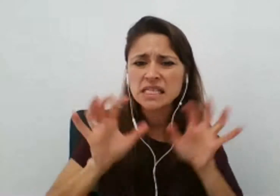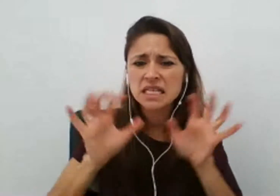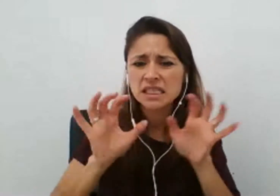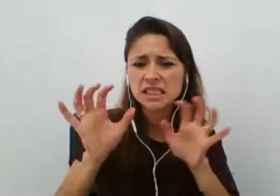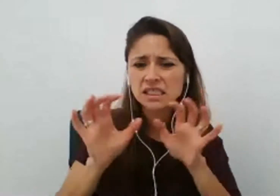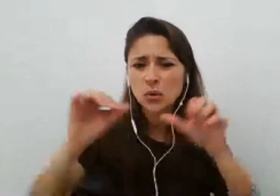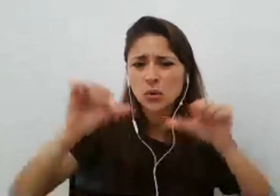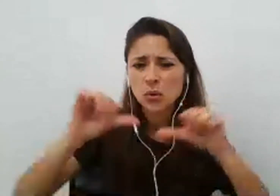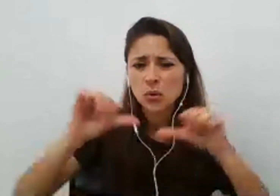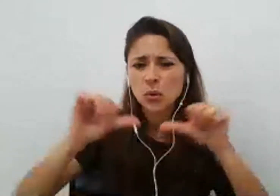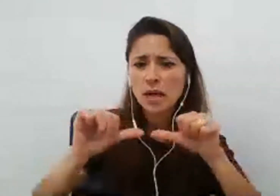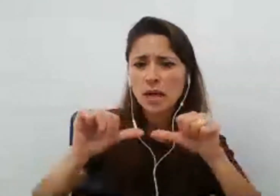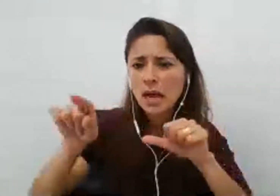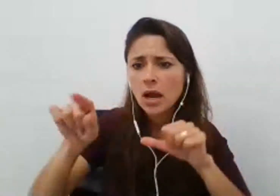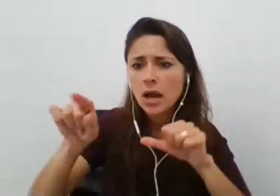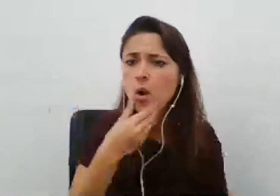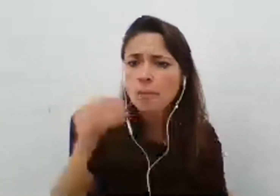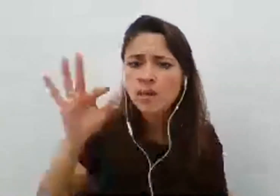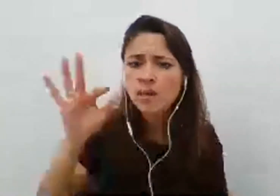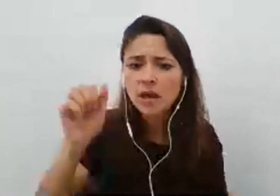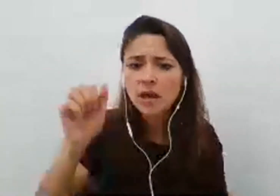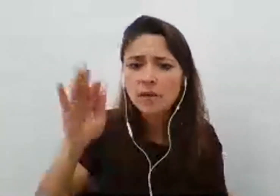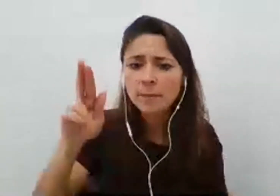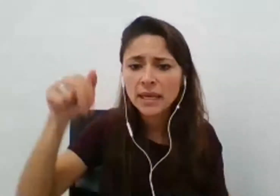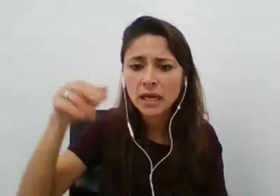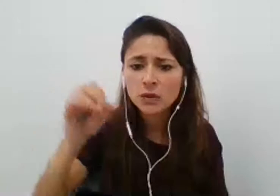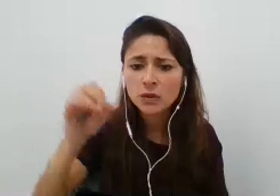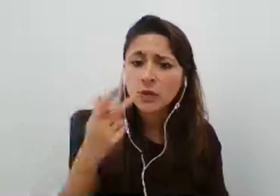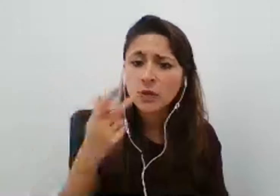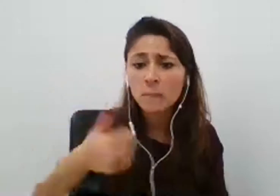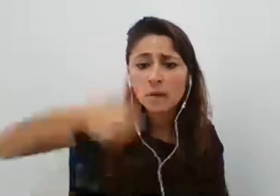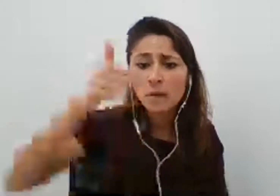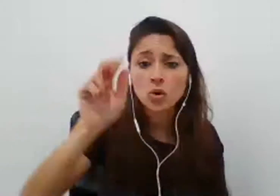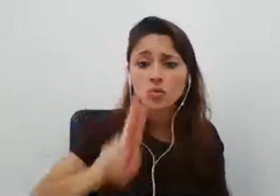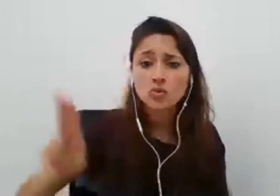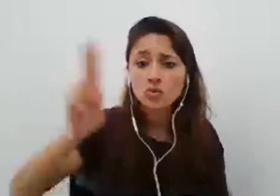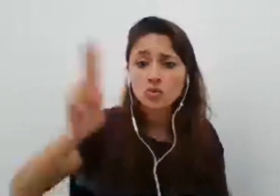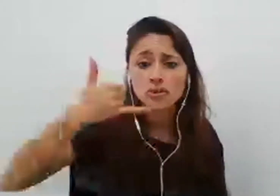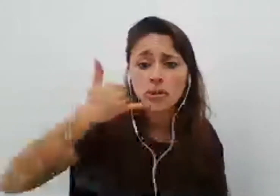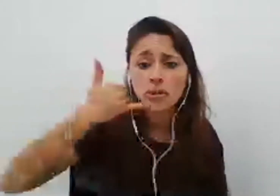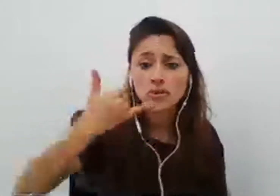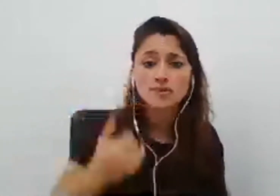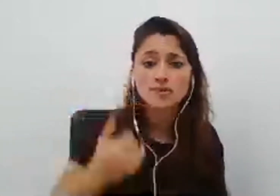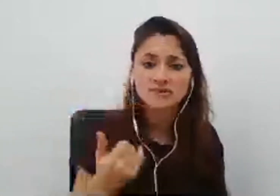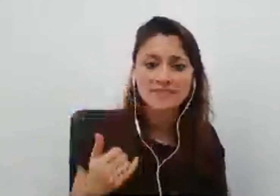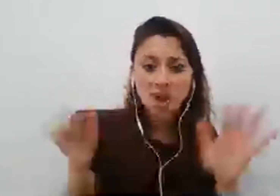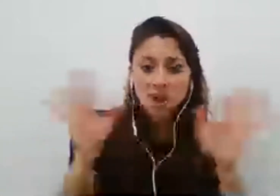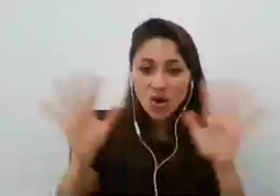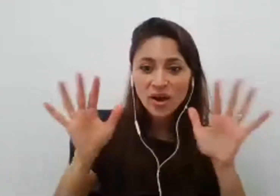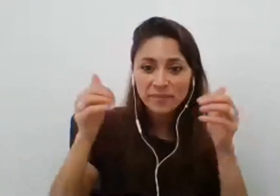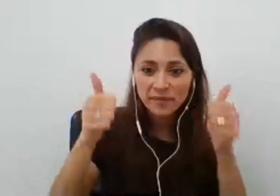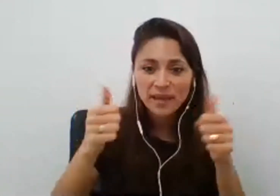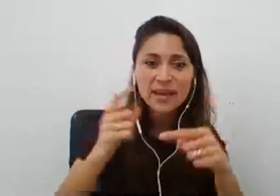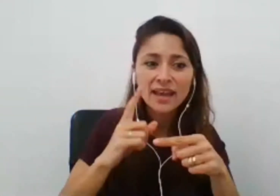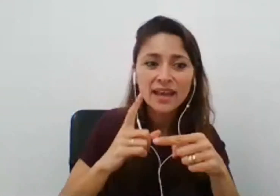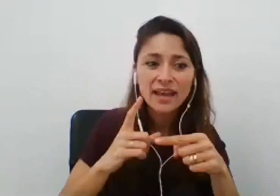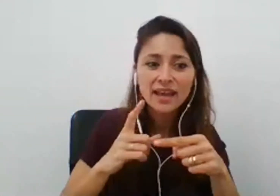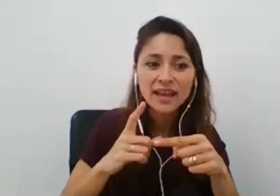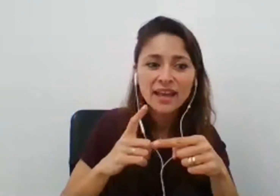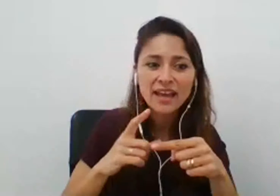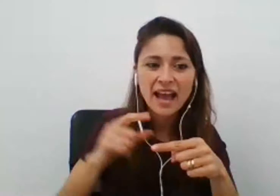óculos. O Fabiano tá falando aqui que acha melhor mostrar pelo celular. Ele deu uma... Oi, pessoal, tudo bem? Ele deu uma travada por causa de